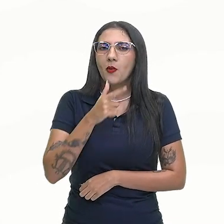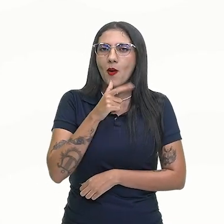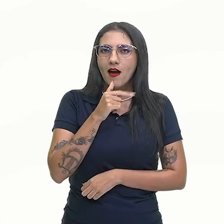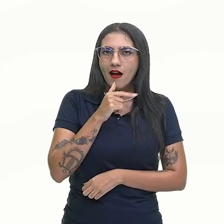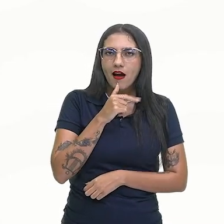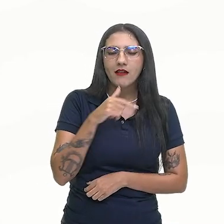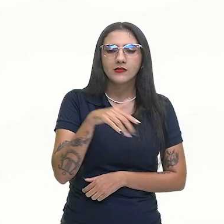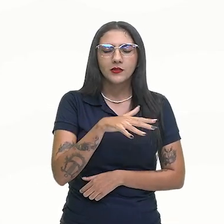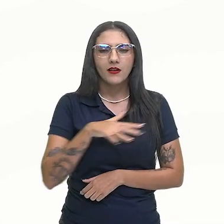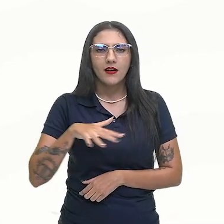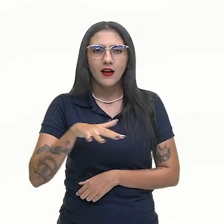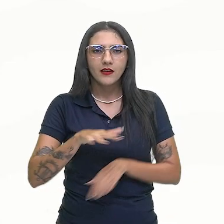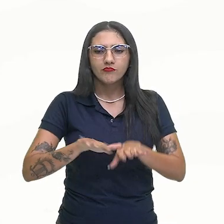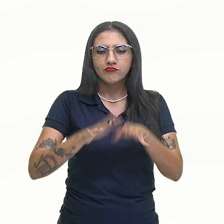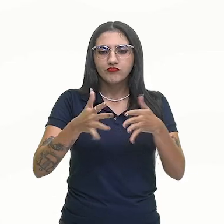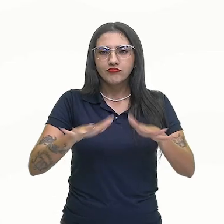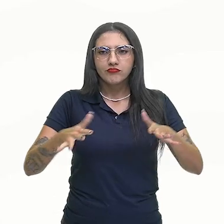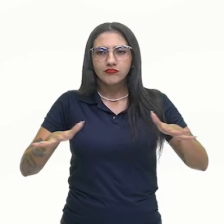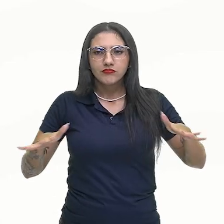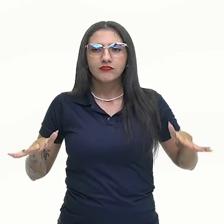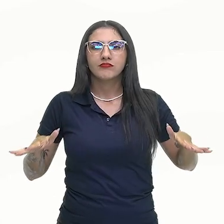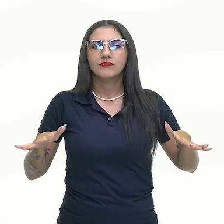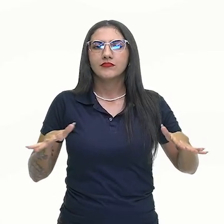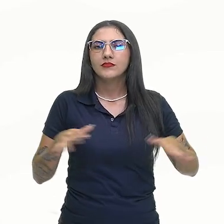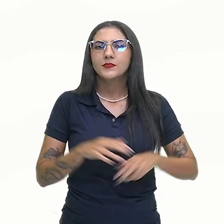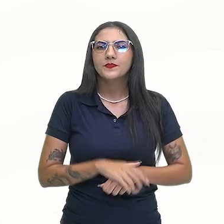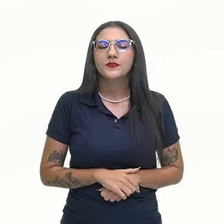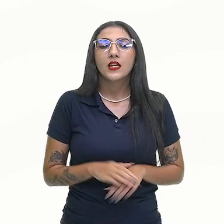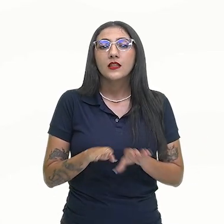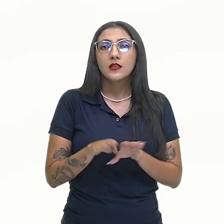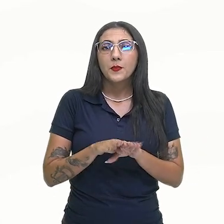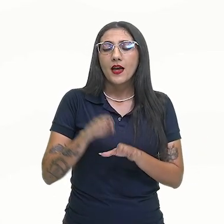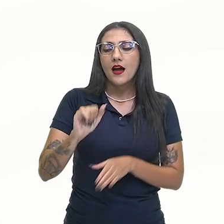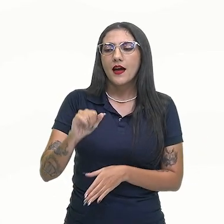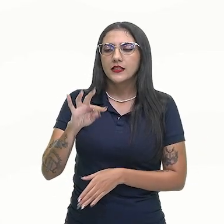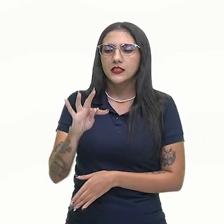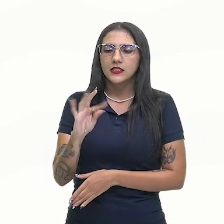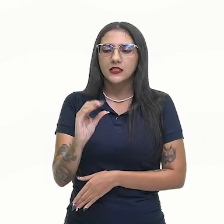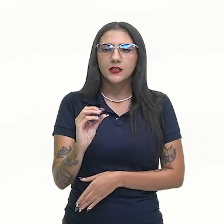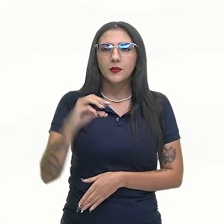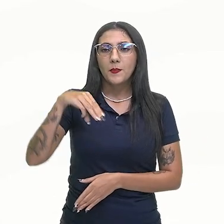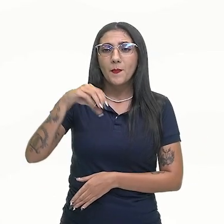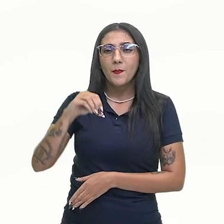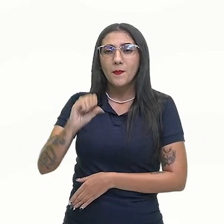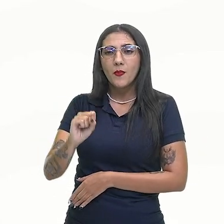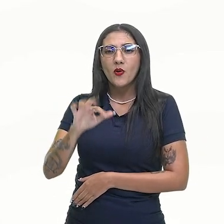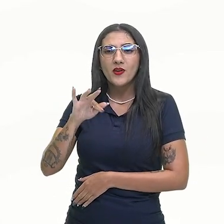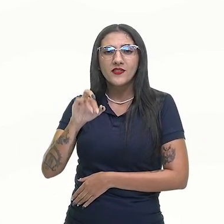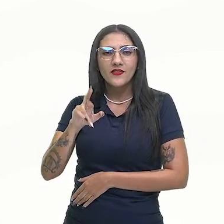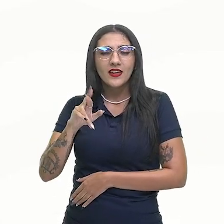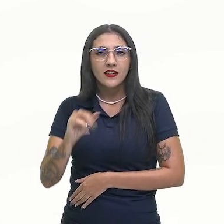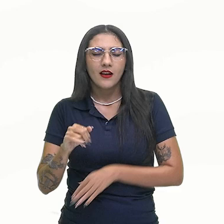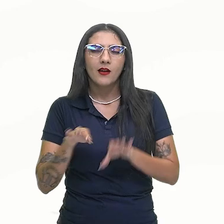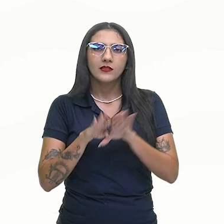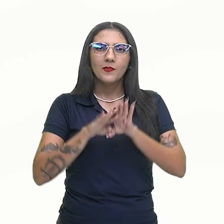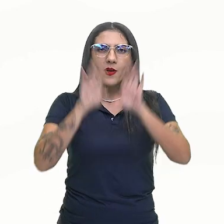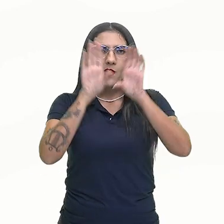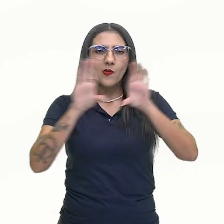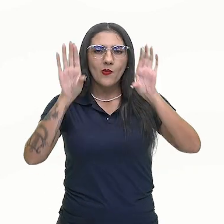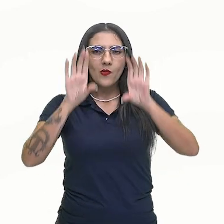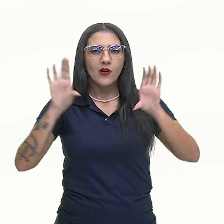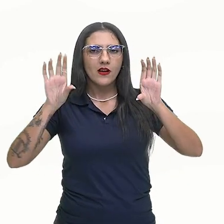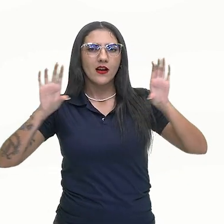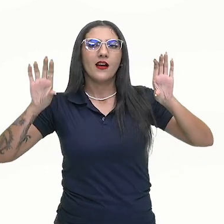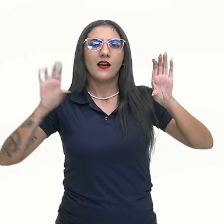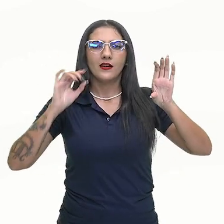áreas onde tem os rios, os oceanos, os lagos, e a atmosfera, que é o ar, que tem as diversas camadas ali, onde